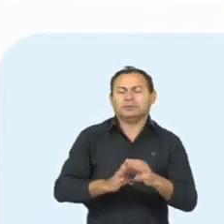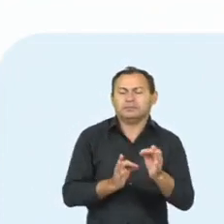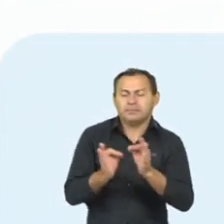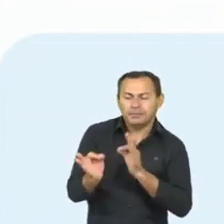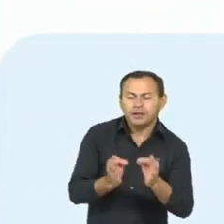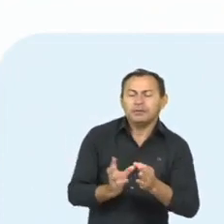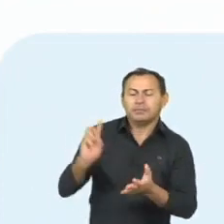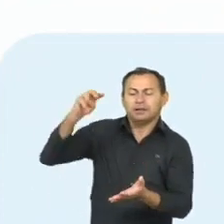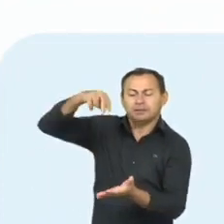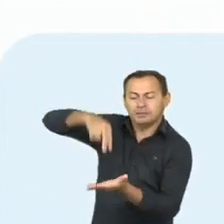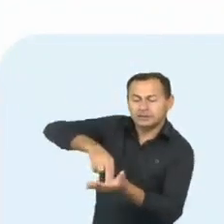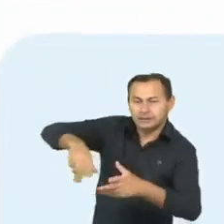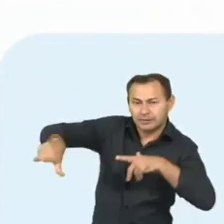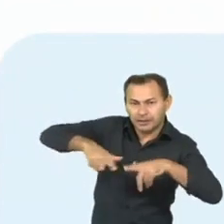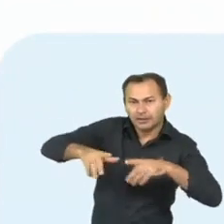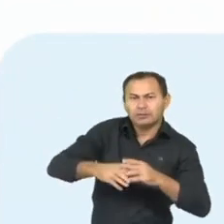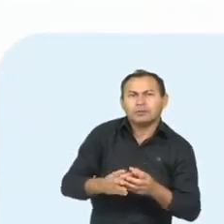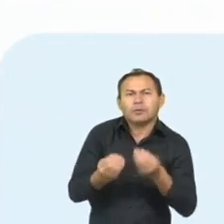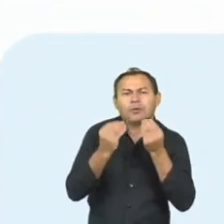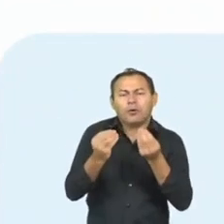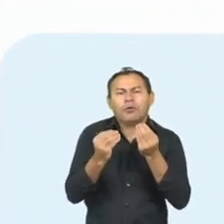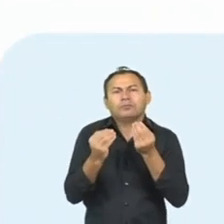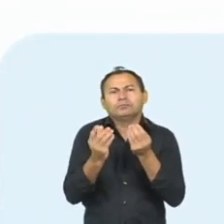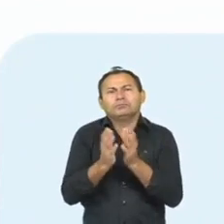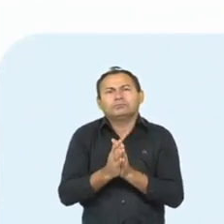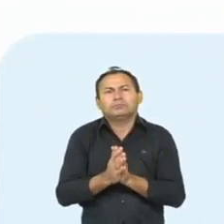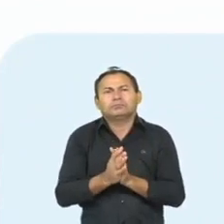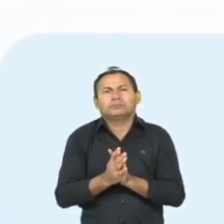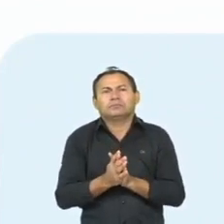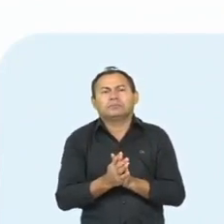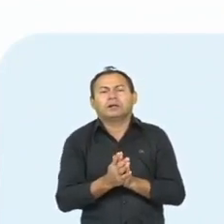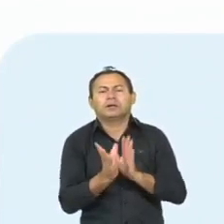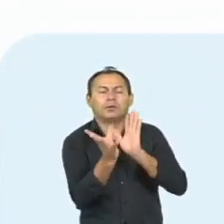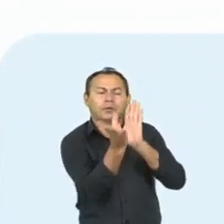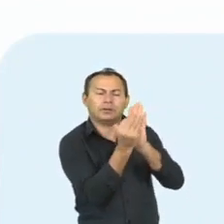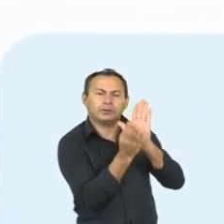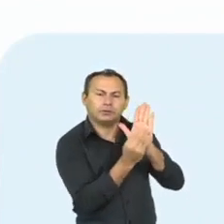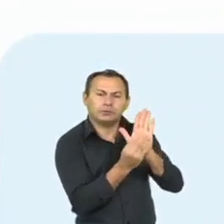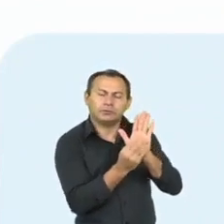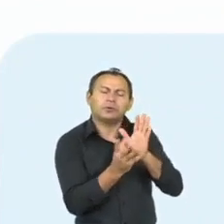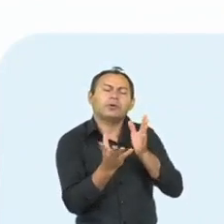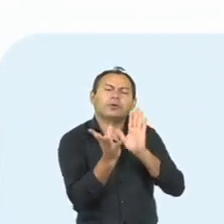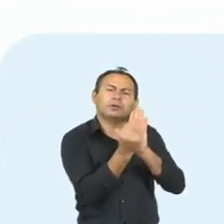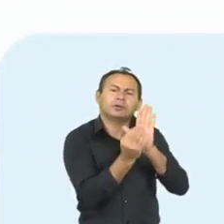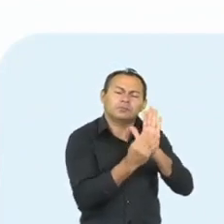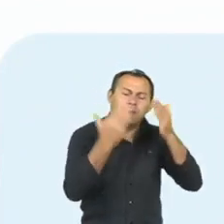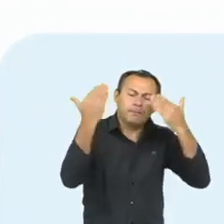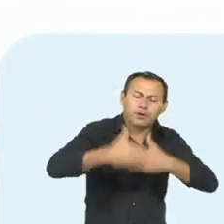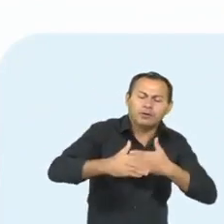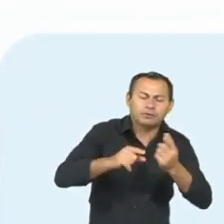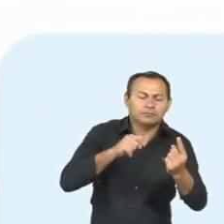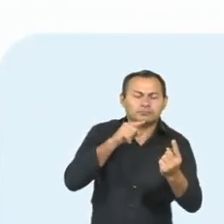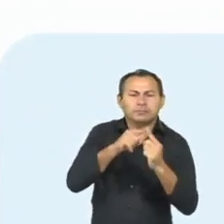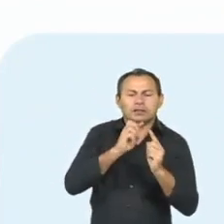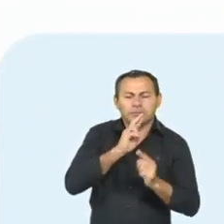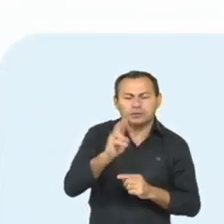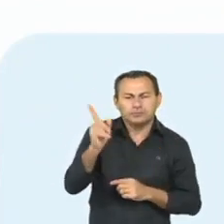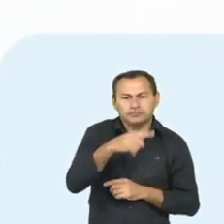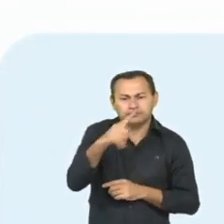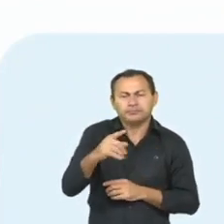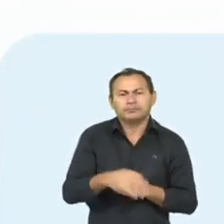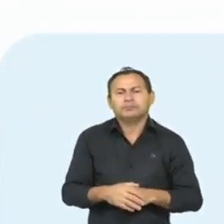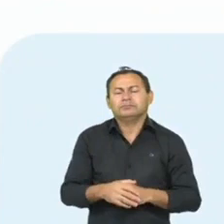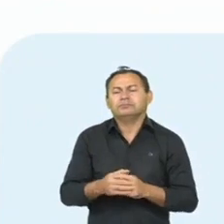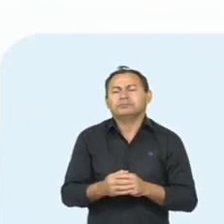preparando para atuar. Como conteúdos para a prova objetiva, você identifica temas que aprendeu durante a sua